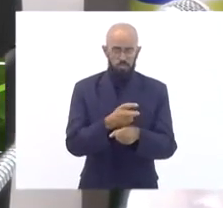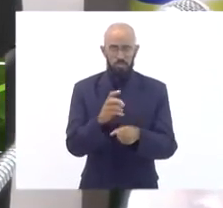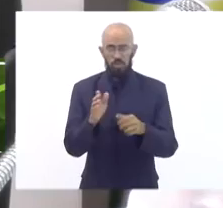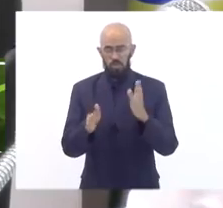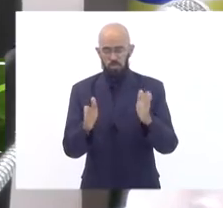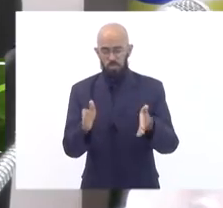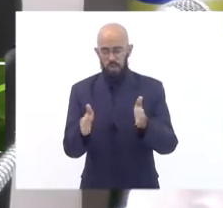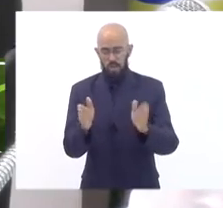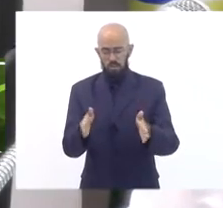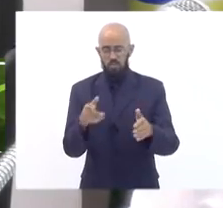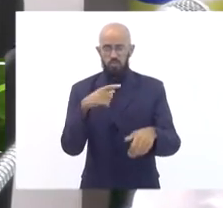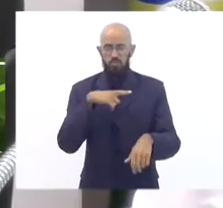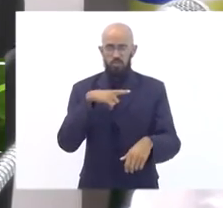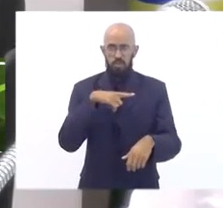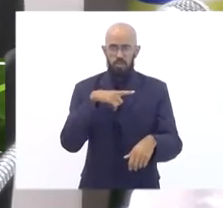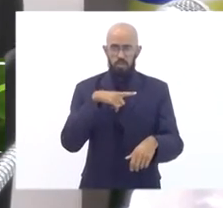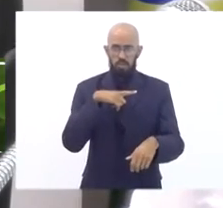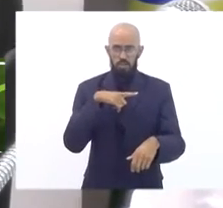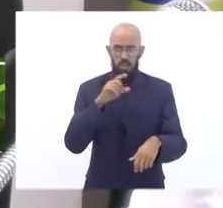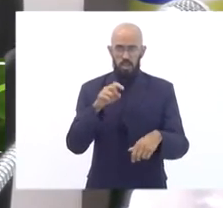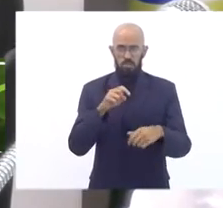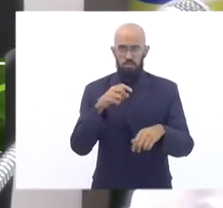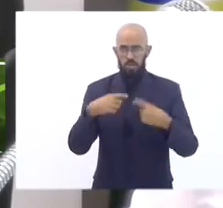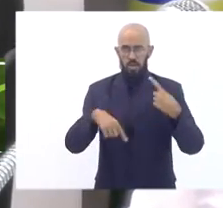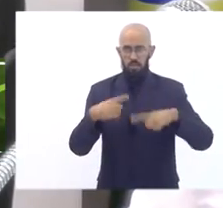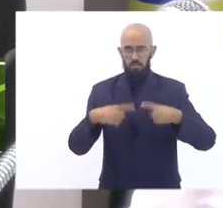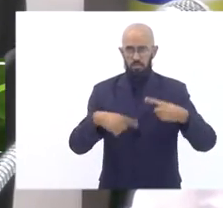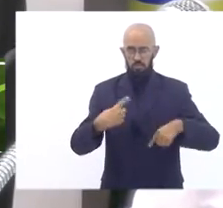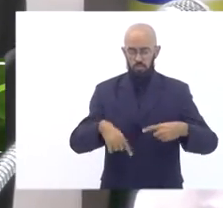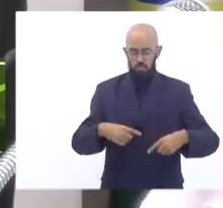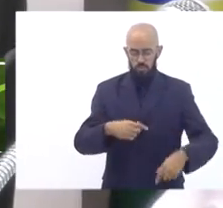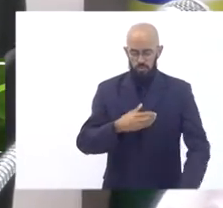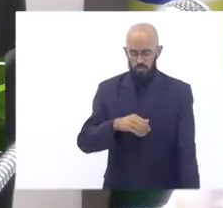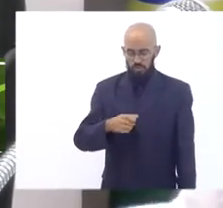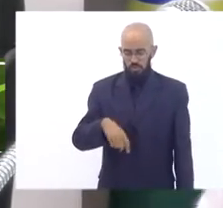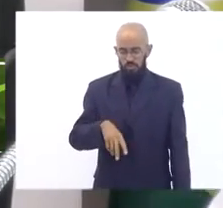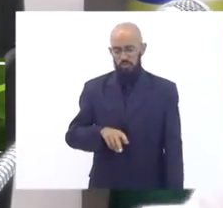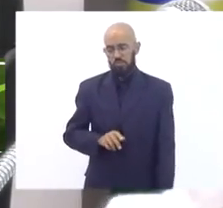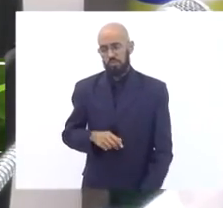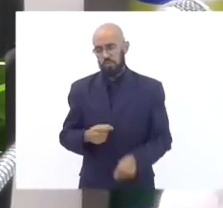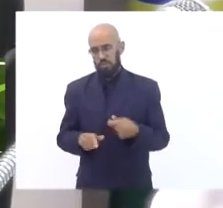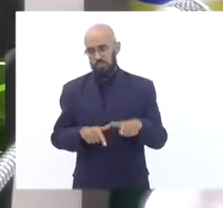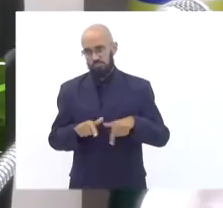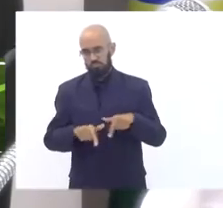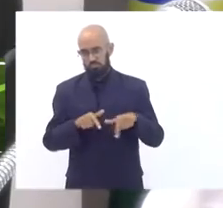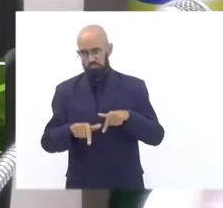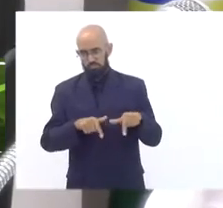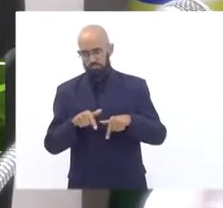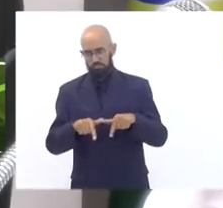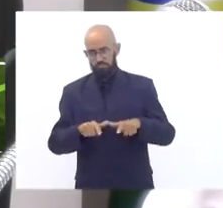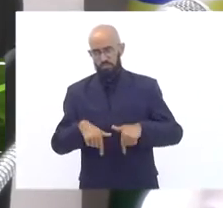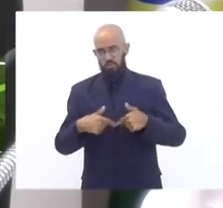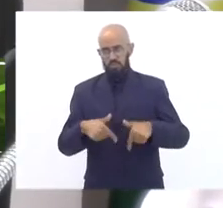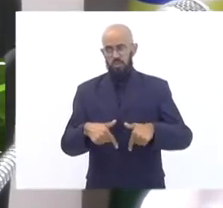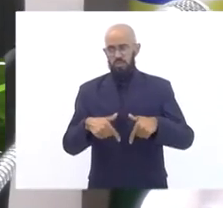você tem para a política em atividade, suas ações serem